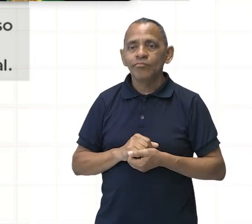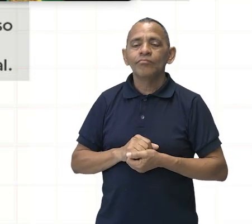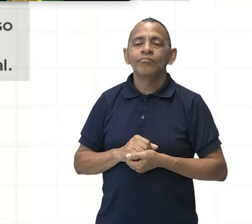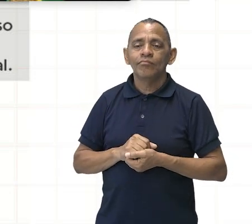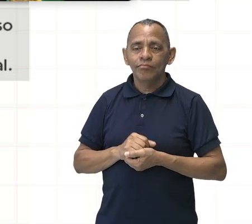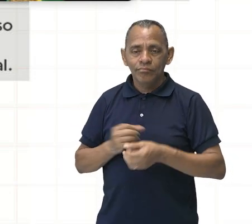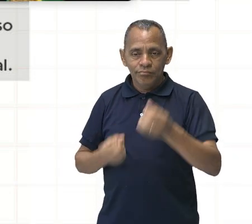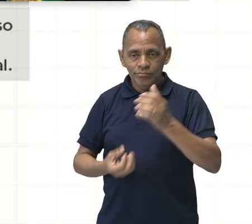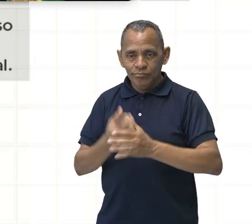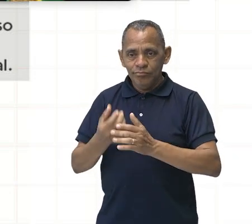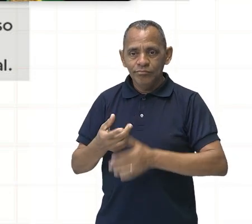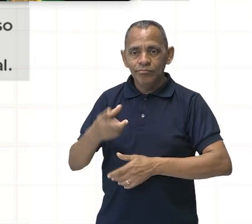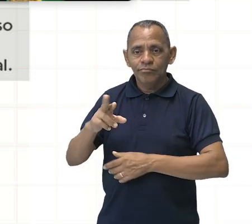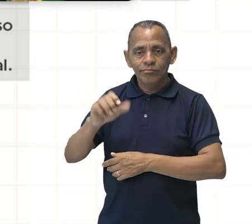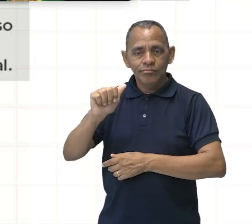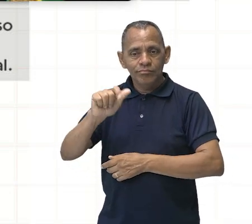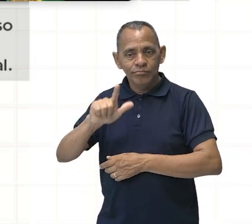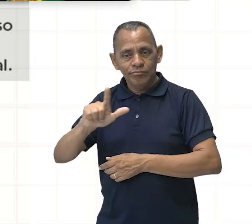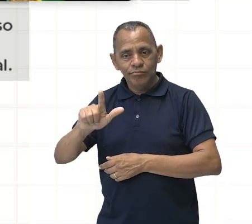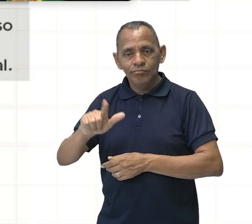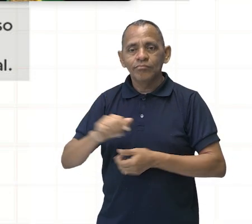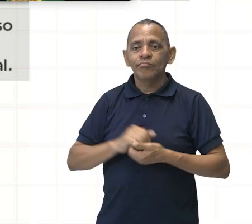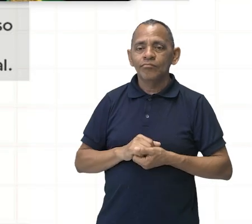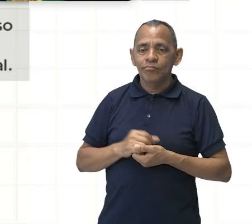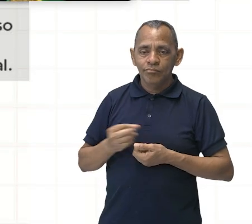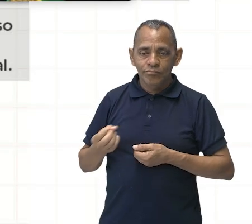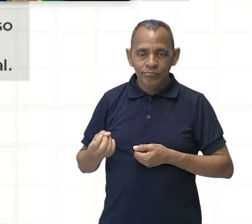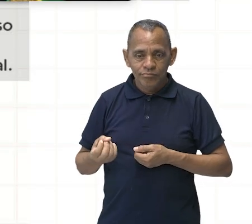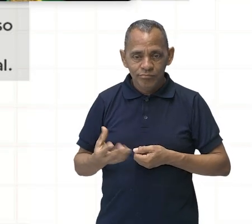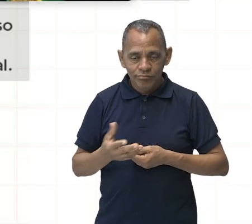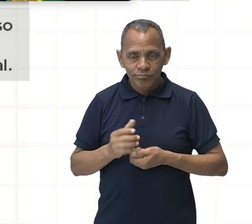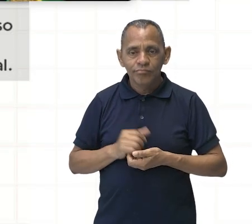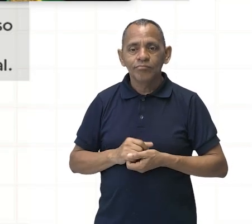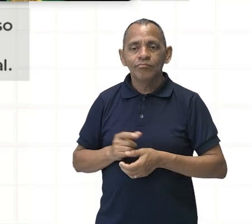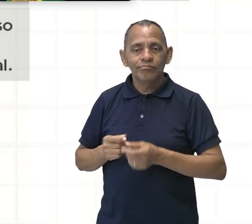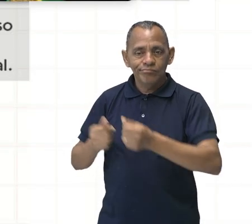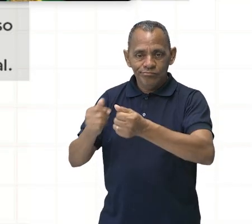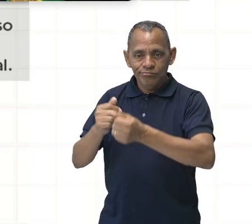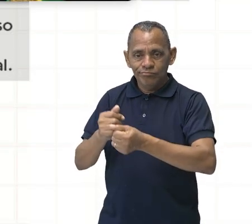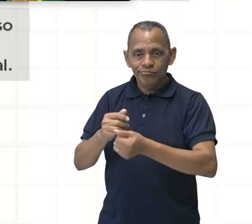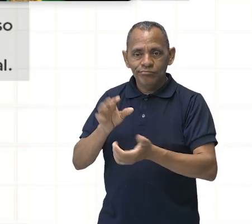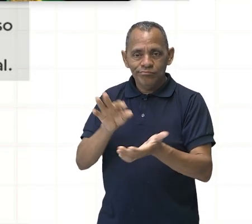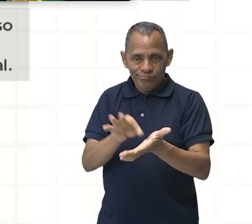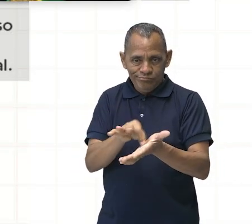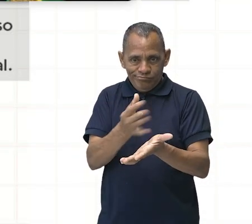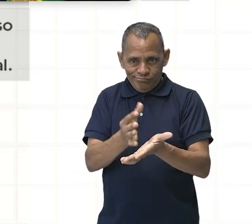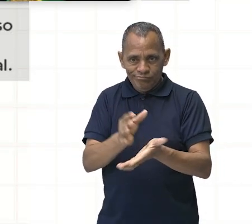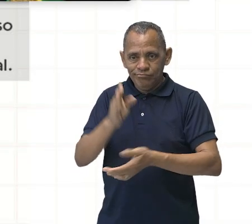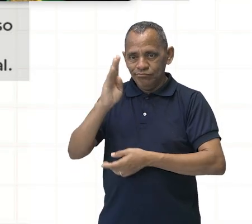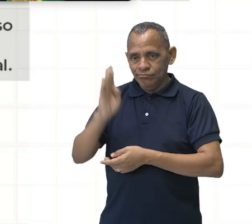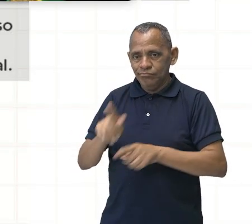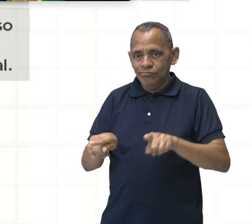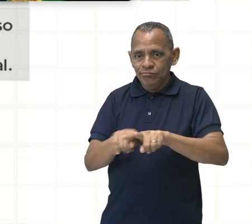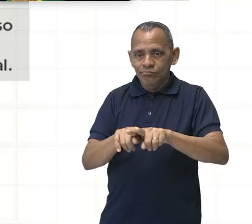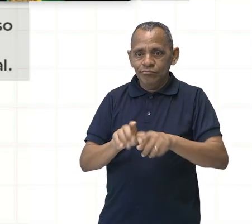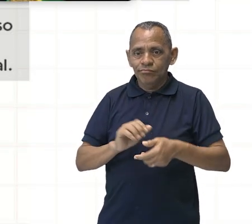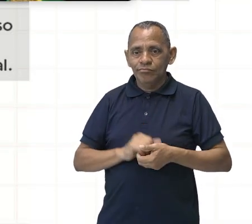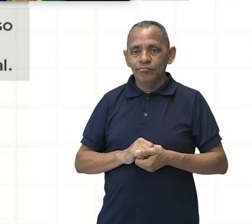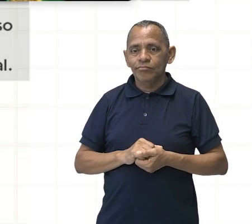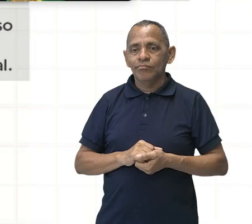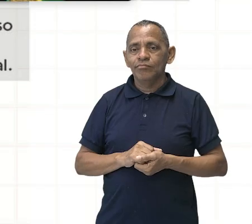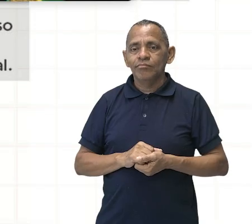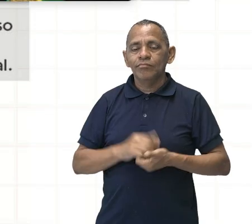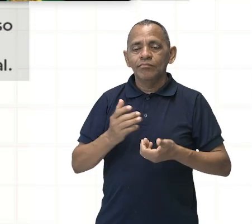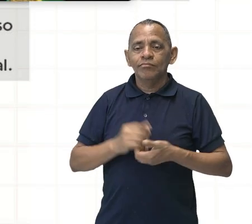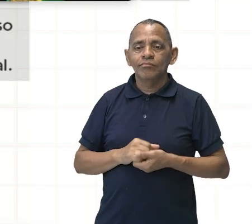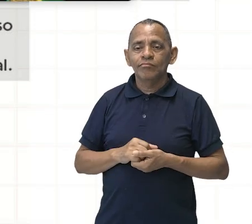real, certo? Como a nova moeda oficial do Brasil. Então, quais